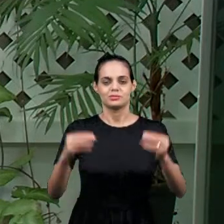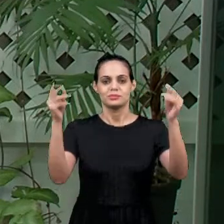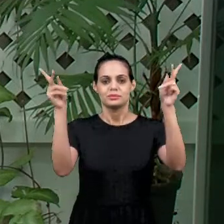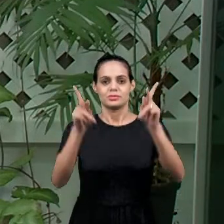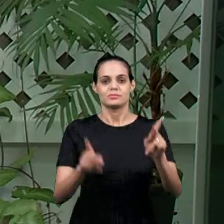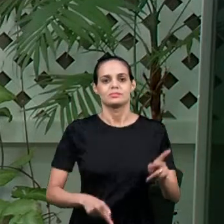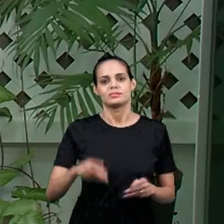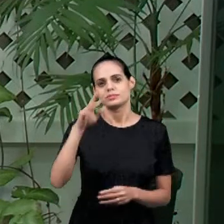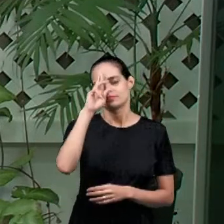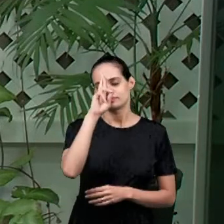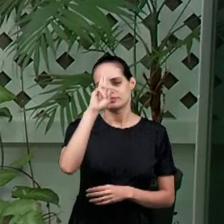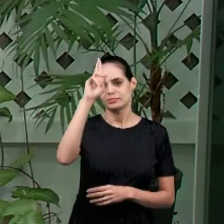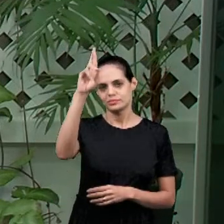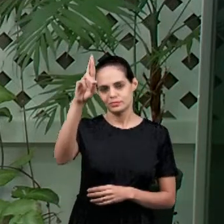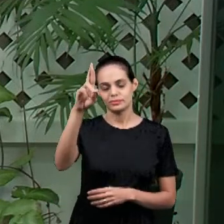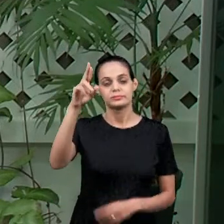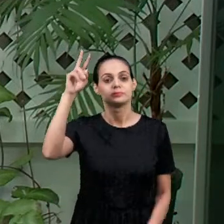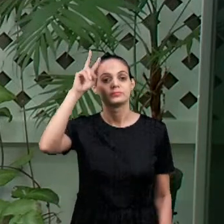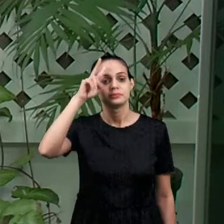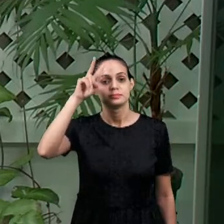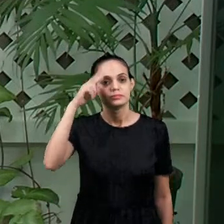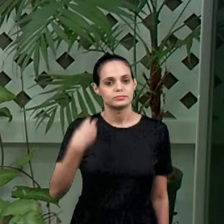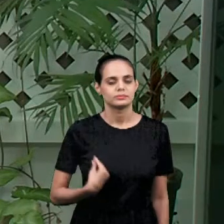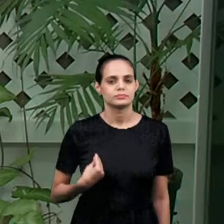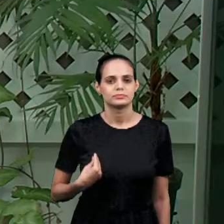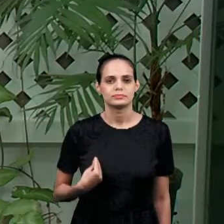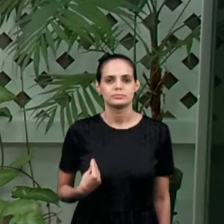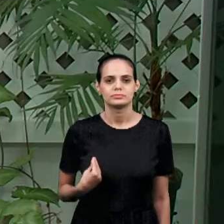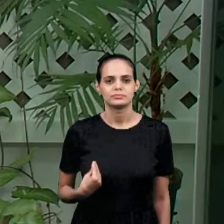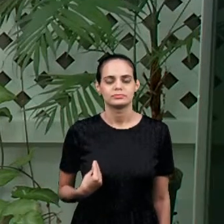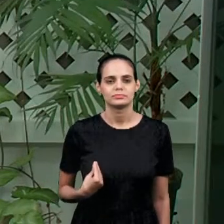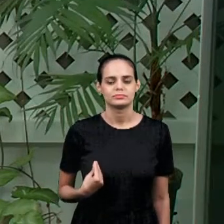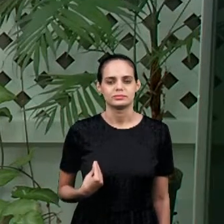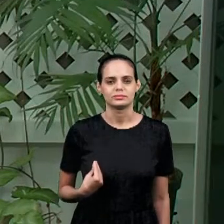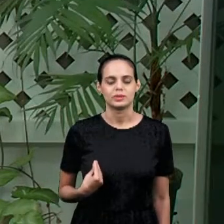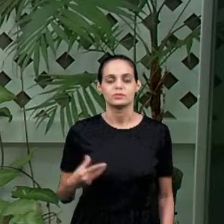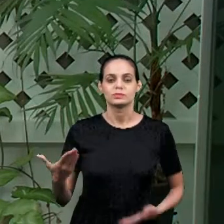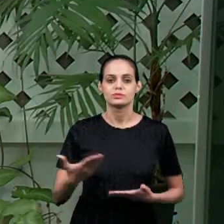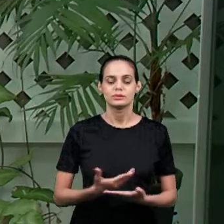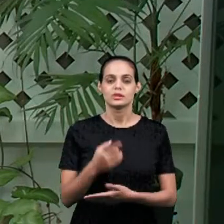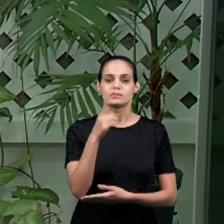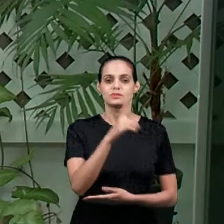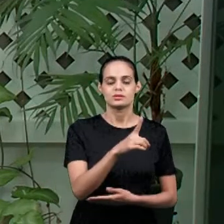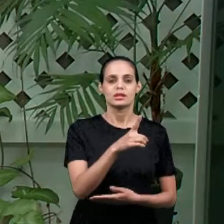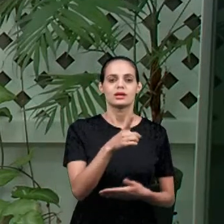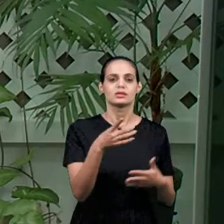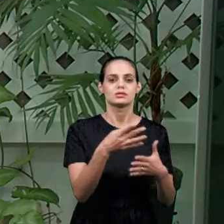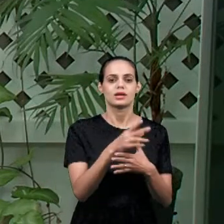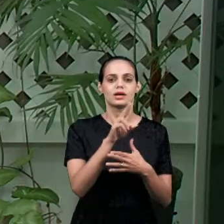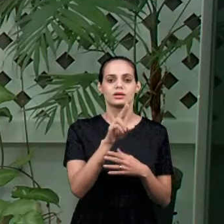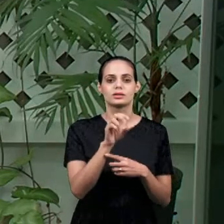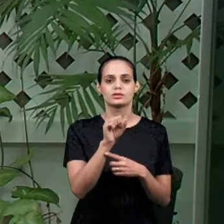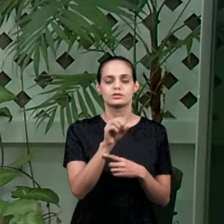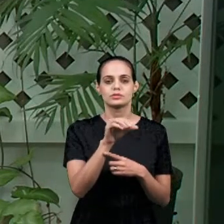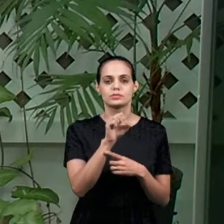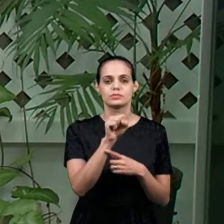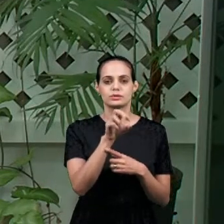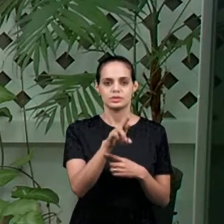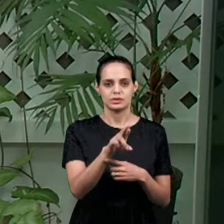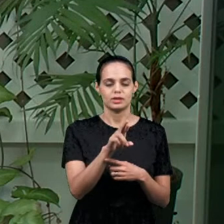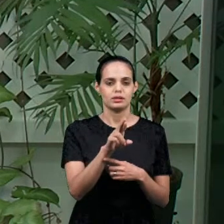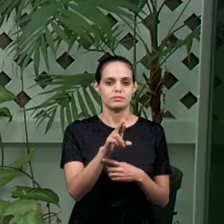aqui da participação dos irmãos de Worcester, dos Estados Unidos, o pastor Rockwalter. Nós temos aqui